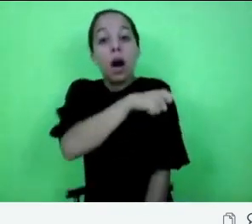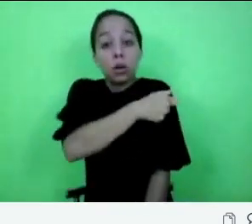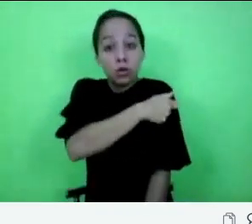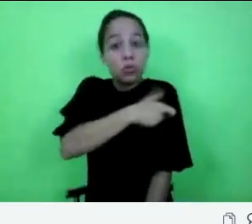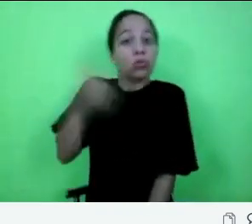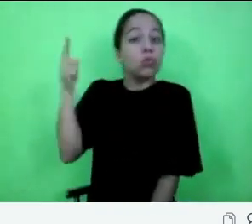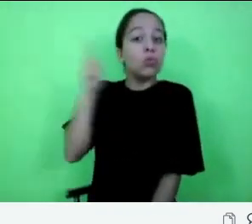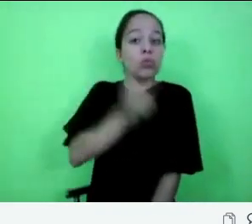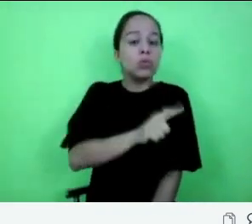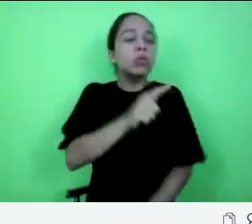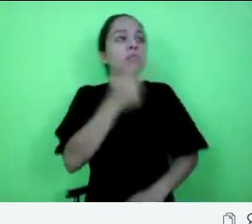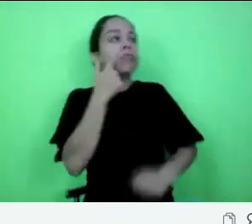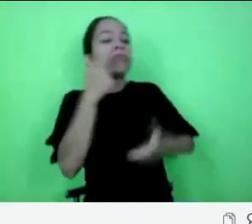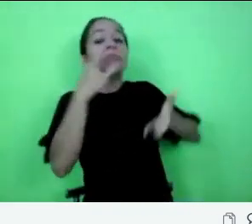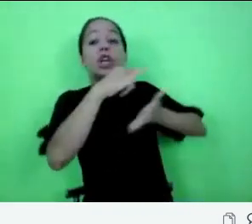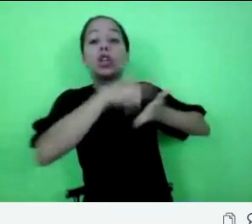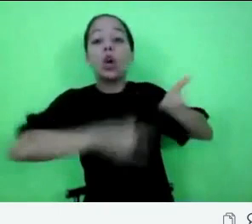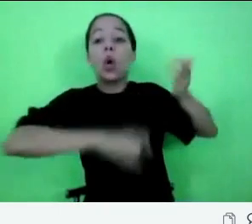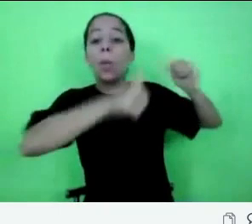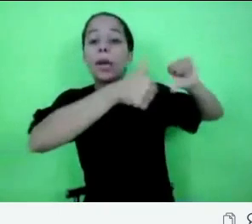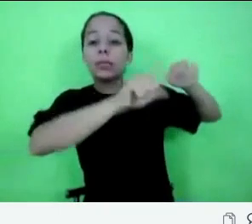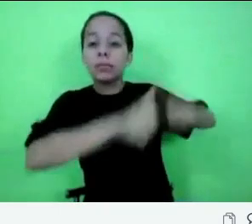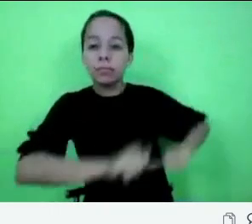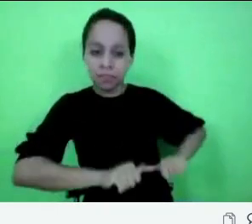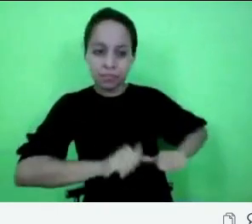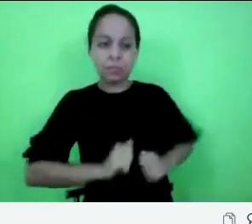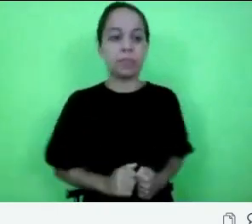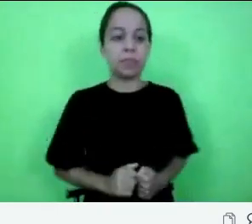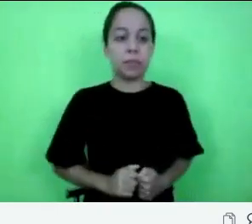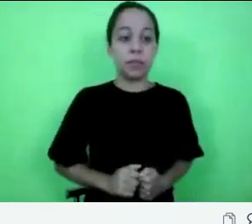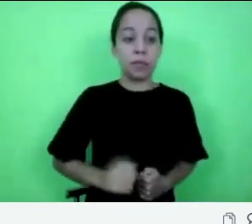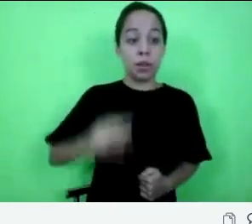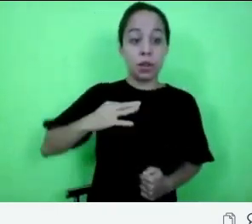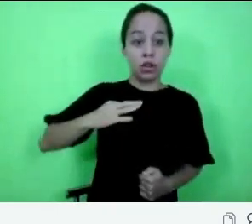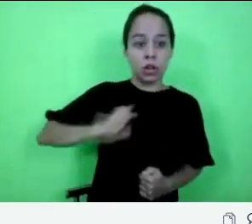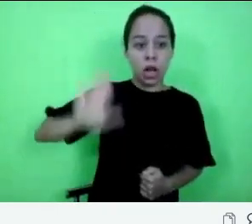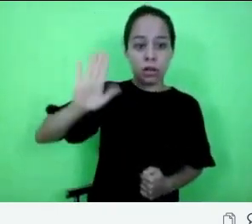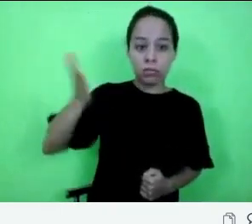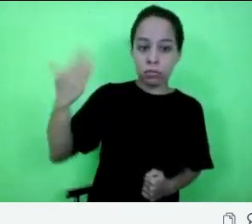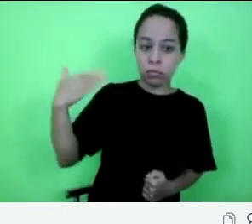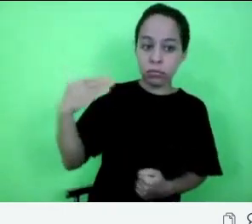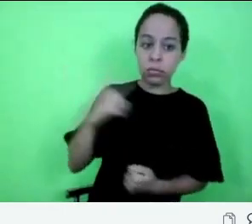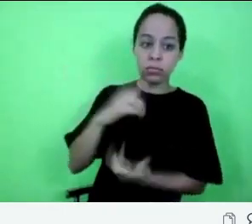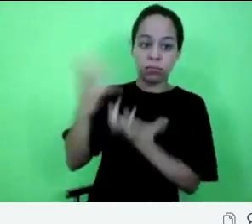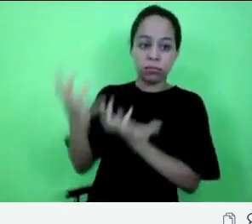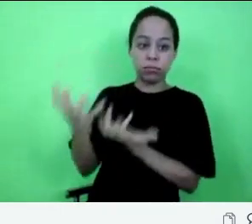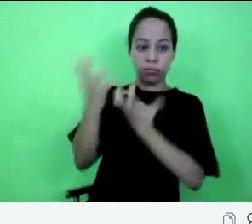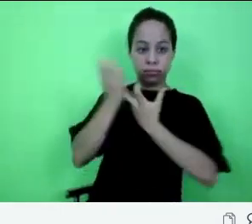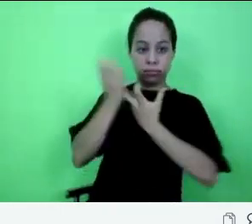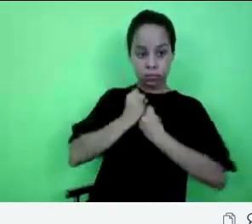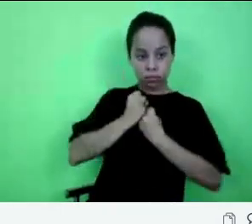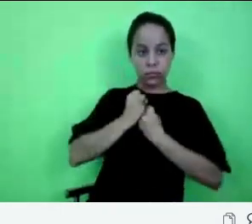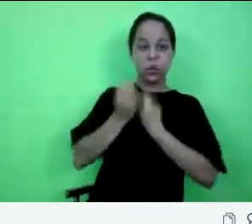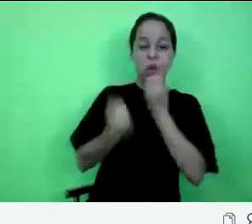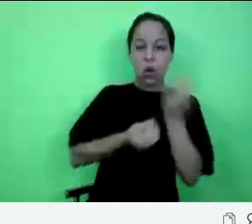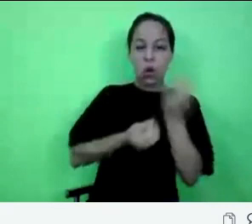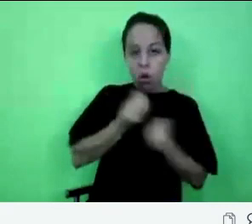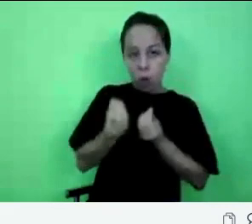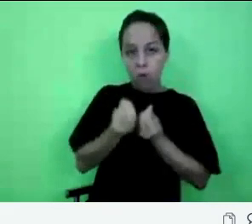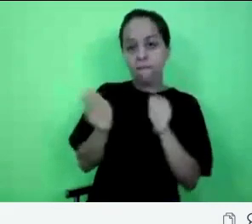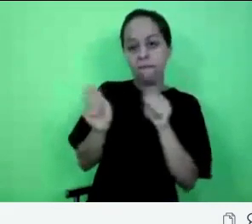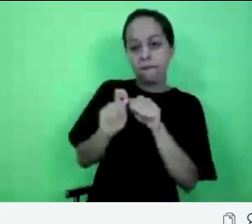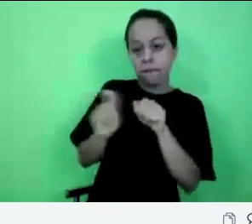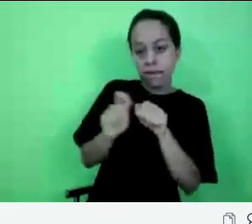da documentação. Cada candidato recebeu um número para participação no sorteio, que foi divulgado nos sites